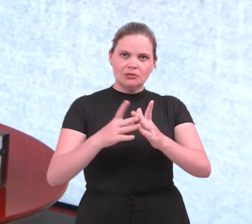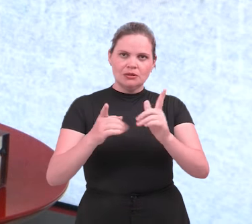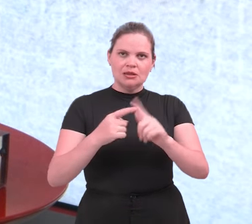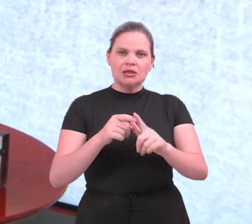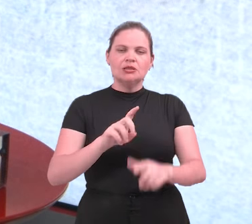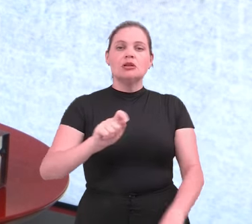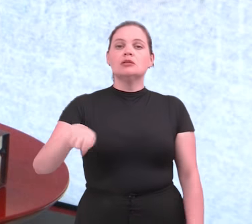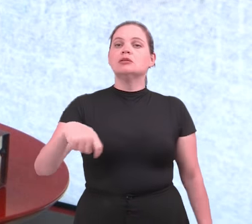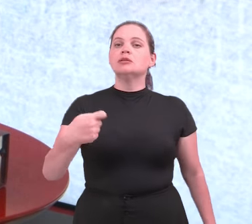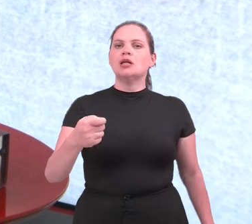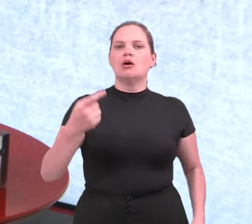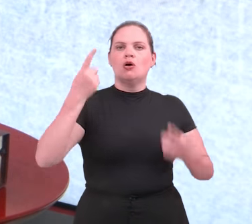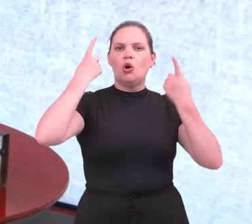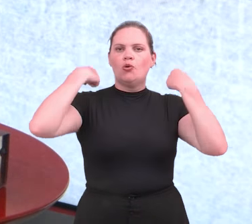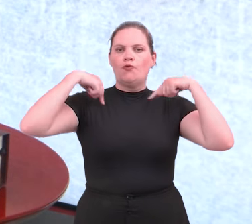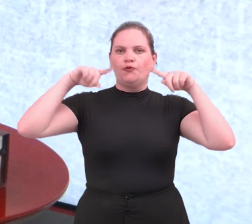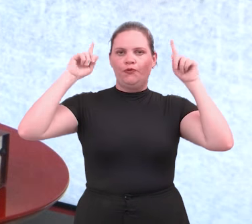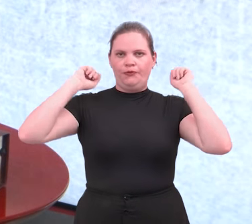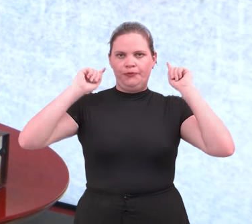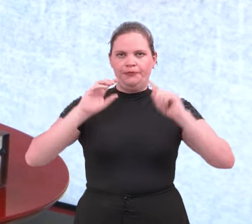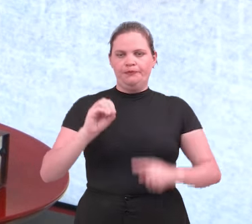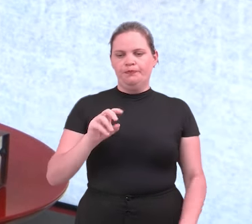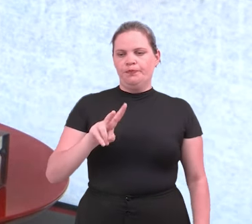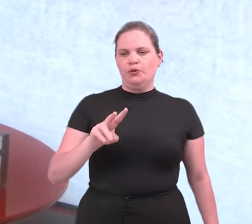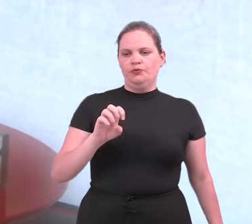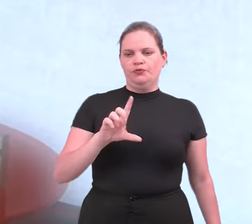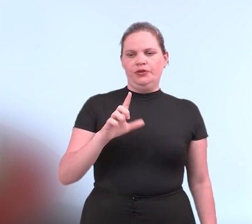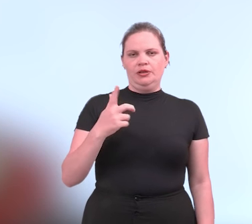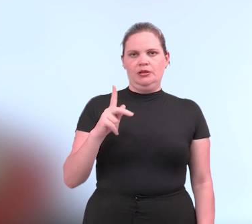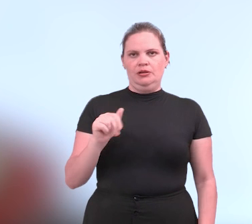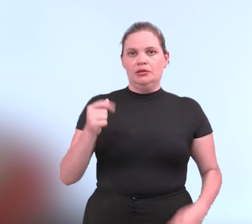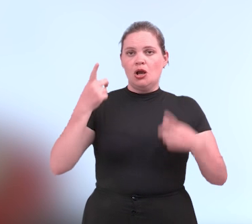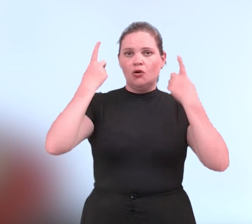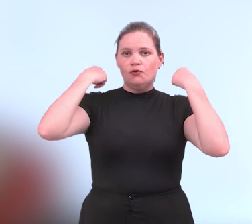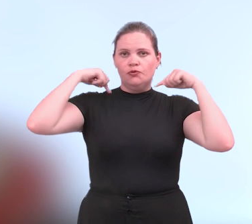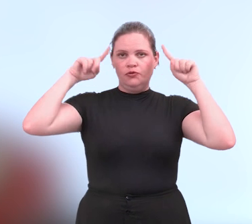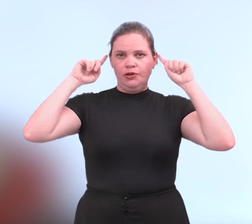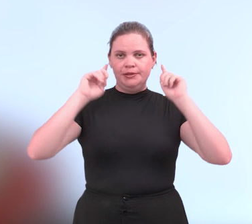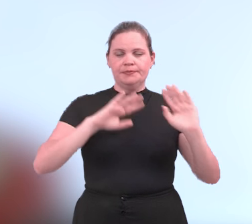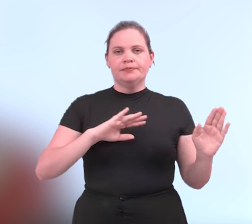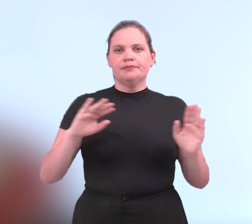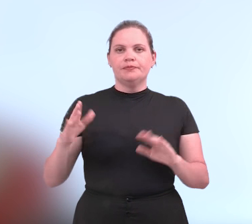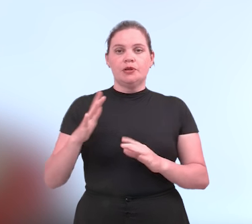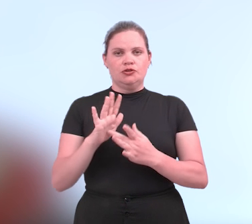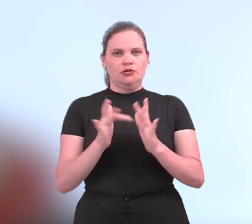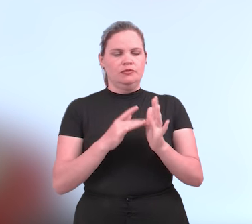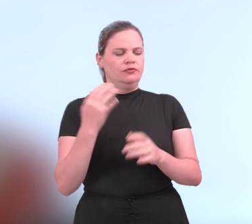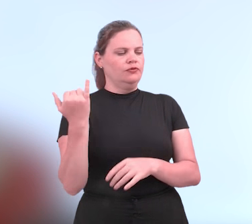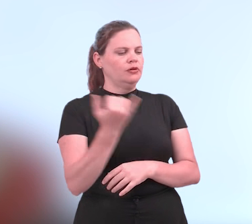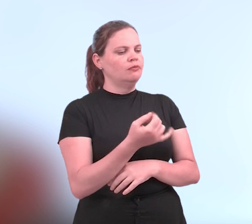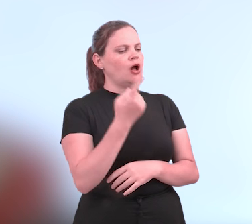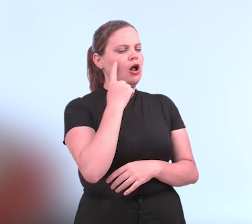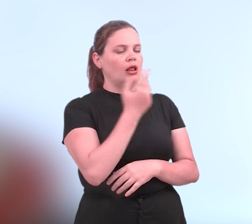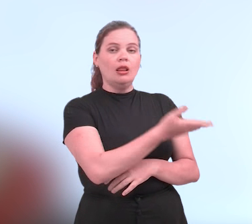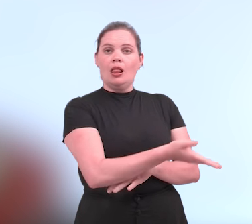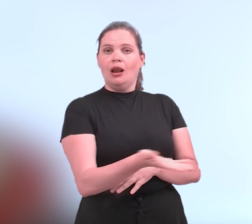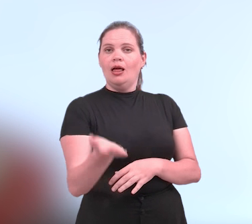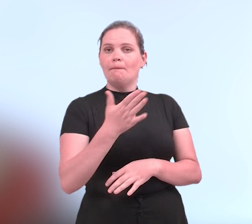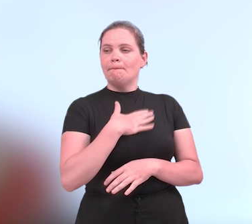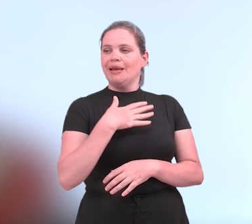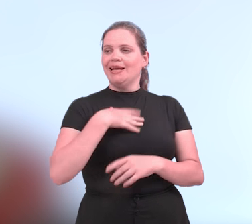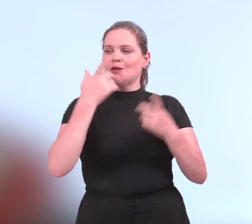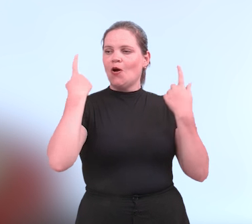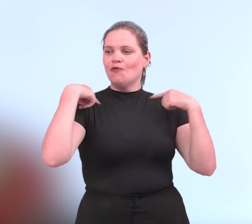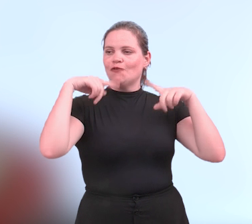ler outro texto da palavra do Senhor, em que o Senhor Jesus diz assim: as minhas ovelhas ouvem a minha